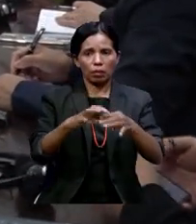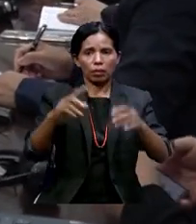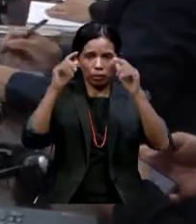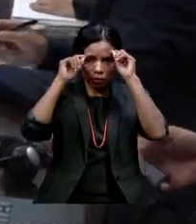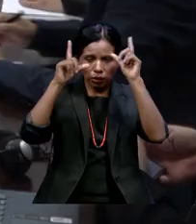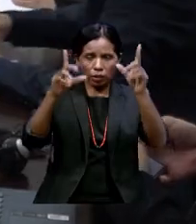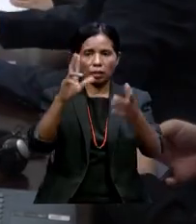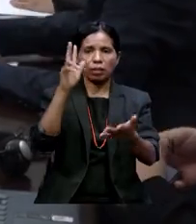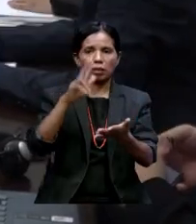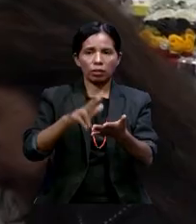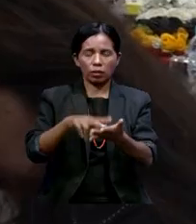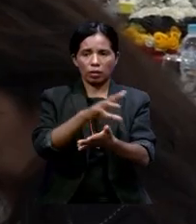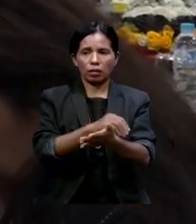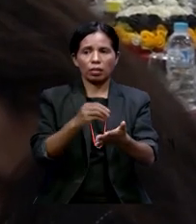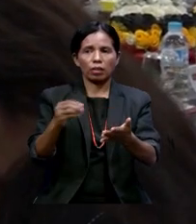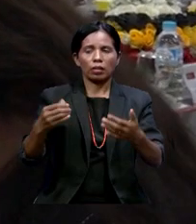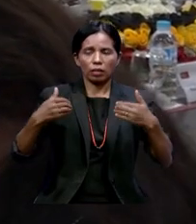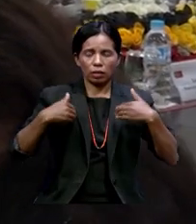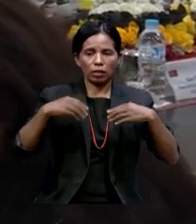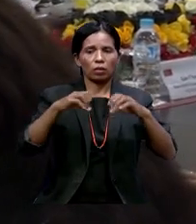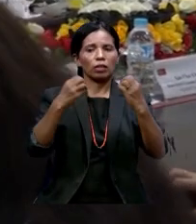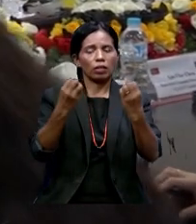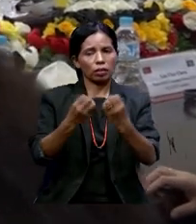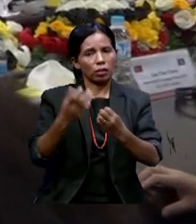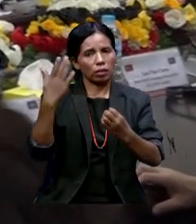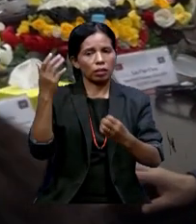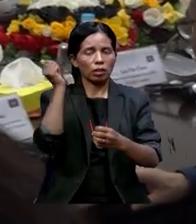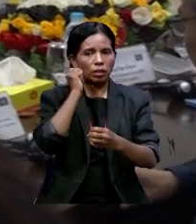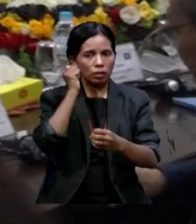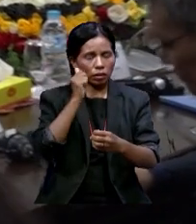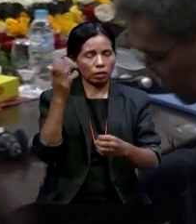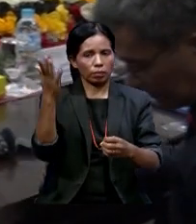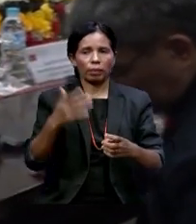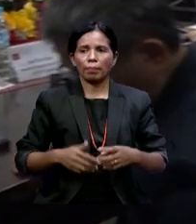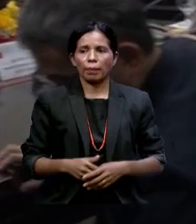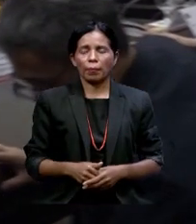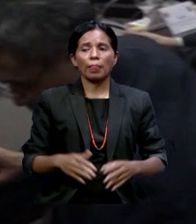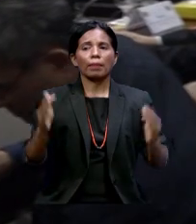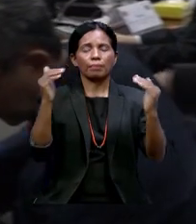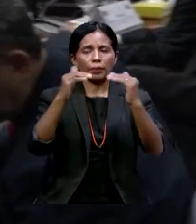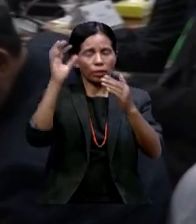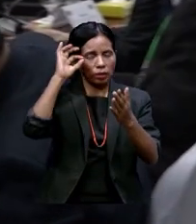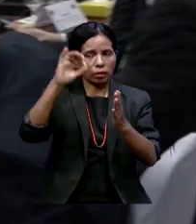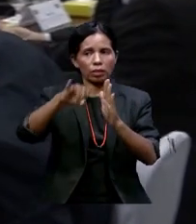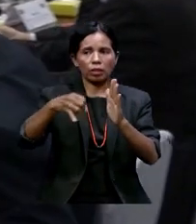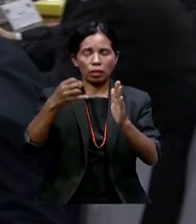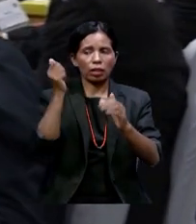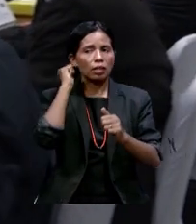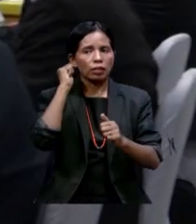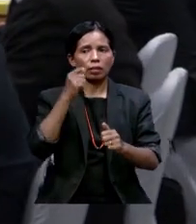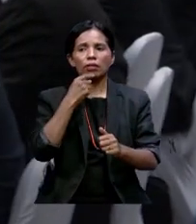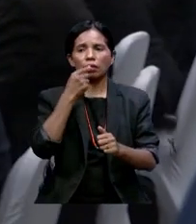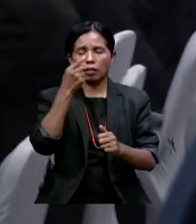que ratificar tratado Sira e a Organização Regional Sudeste Asiático né. A foi no encontro secretário-geral ASEAN,